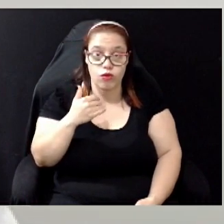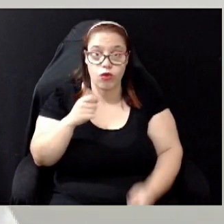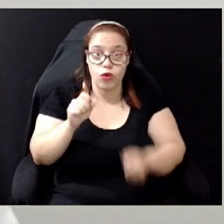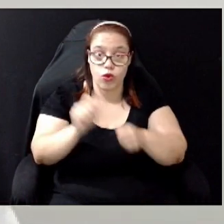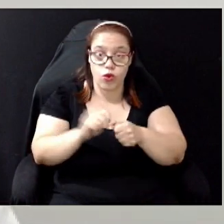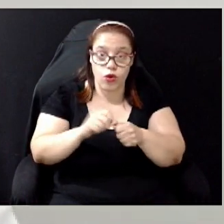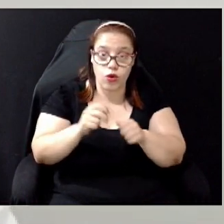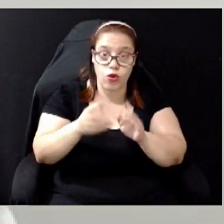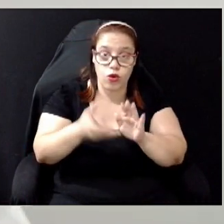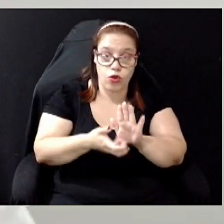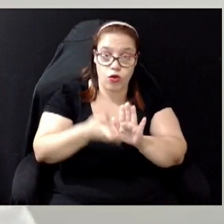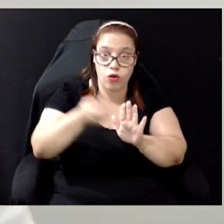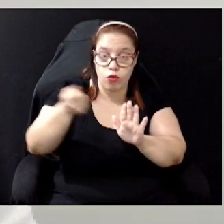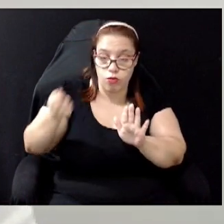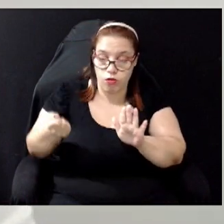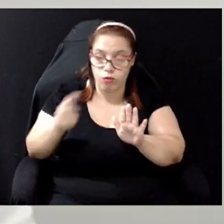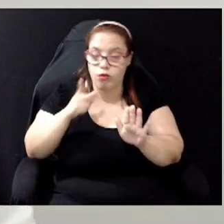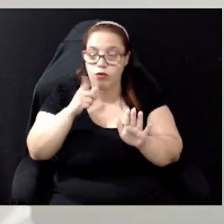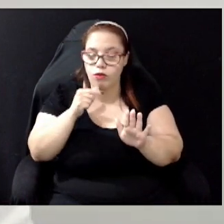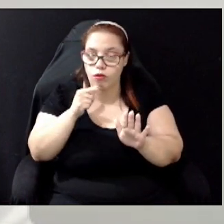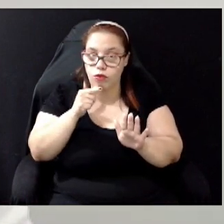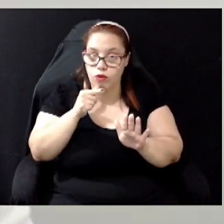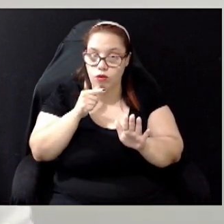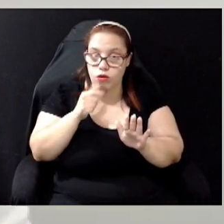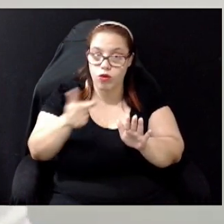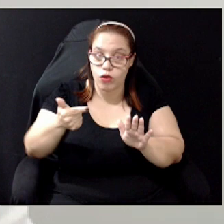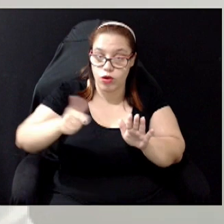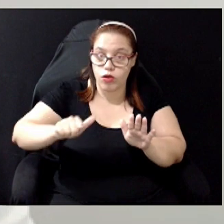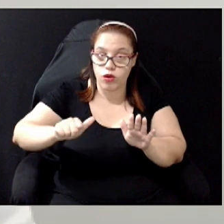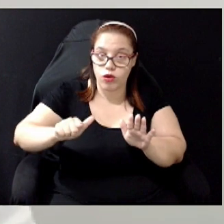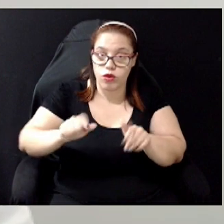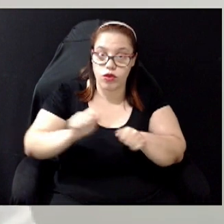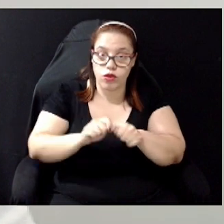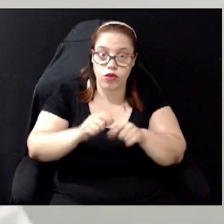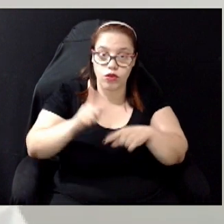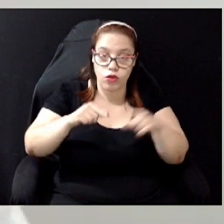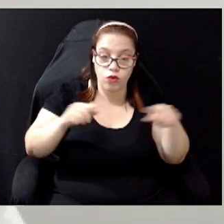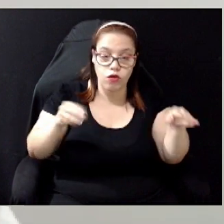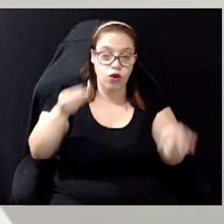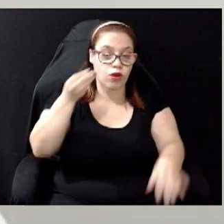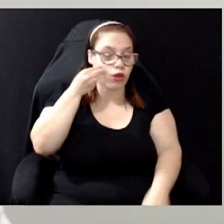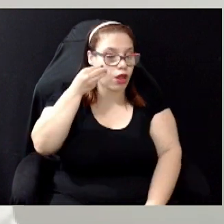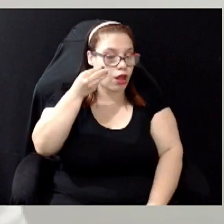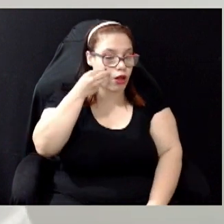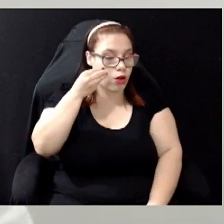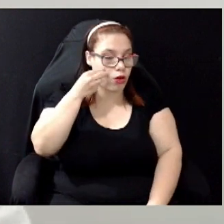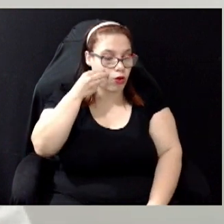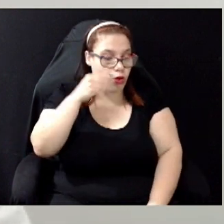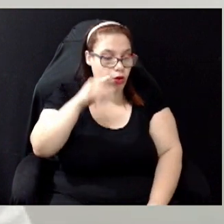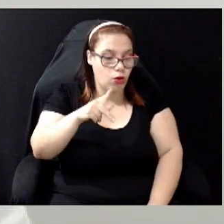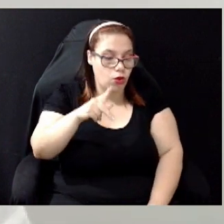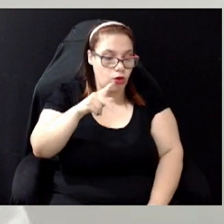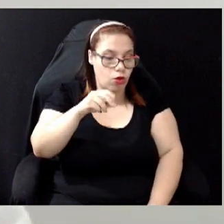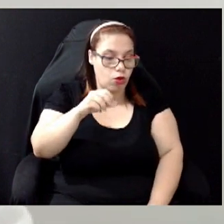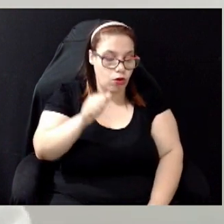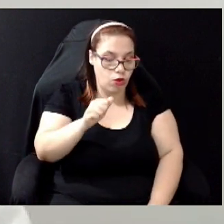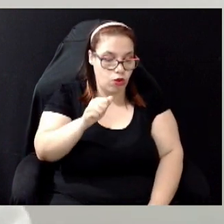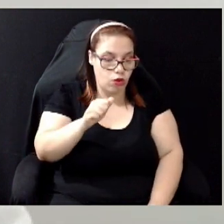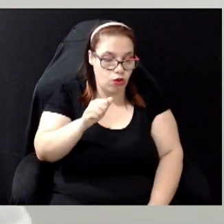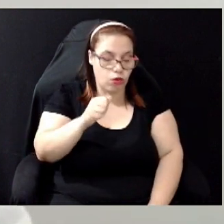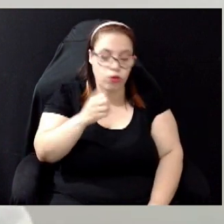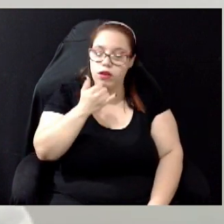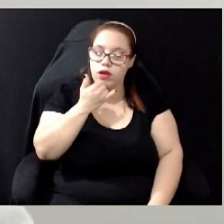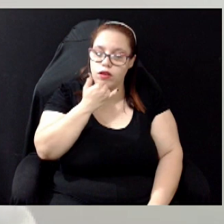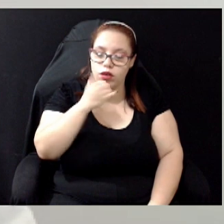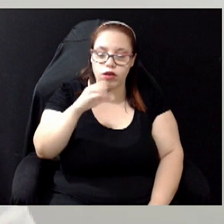piloto. Um piloto pegou essa água de reuso, e fez vários testes que a gente chama de POA, né, que é processo